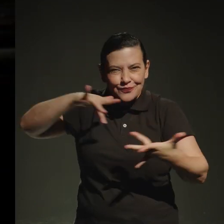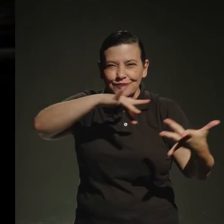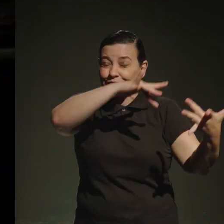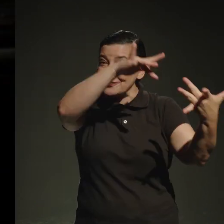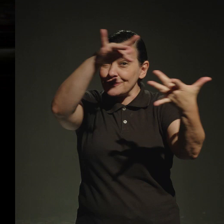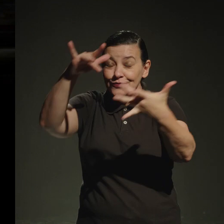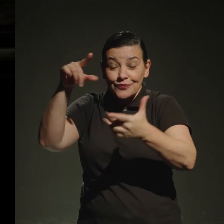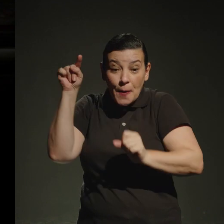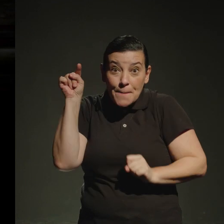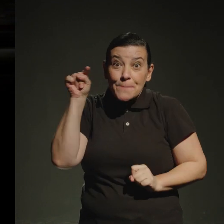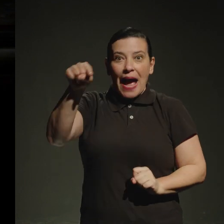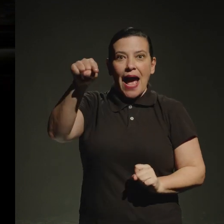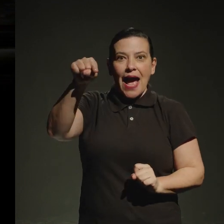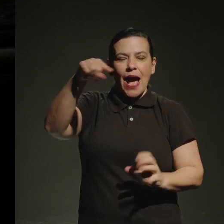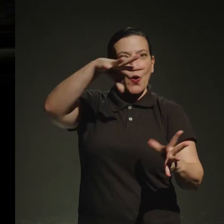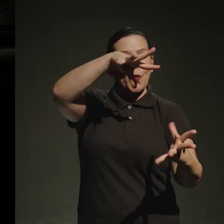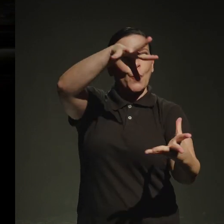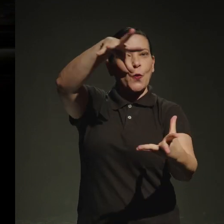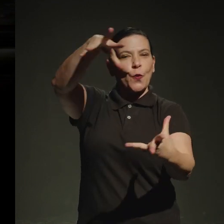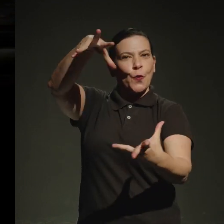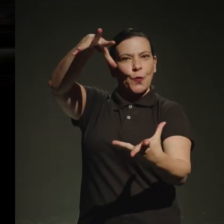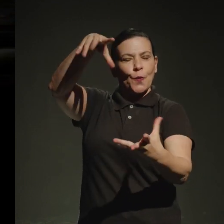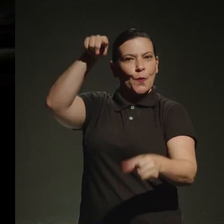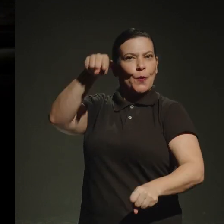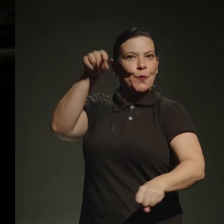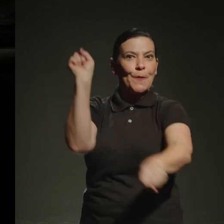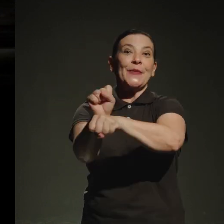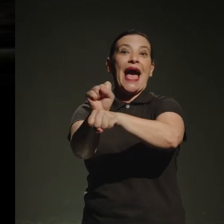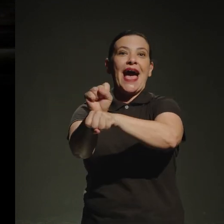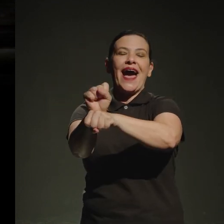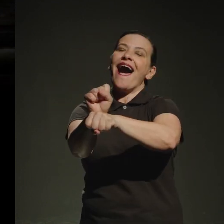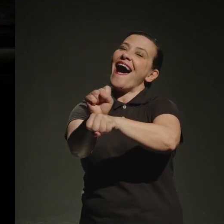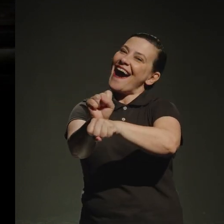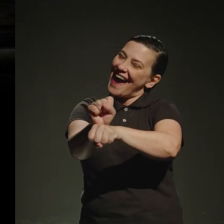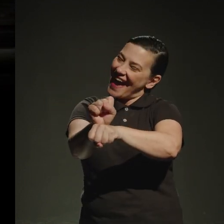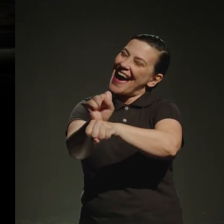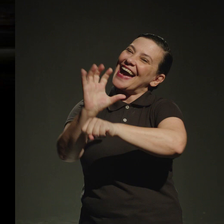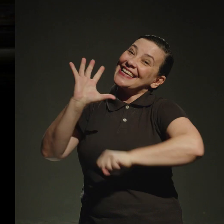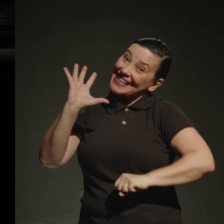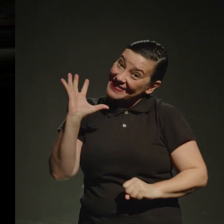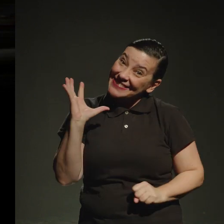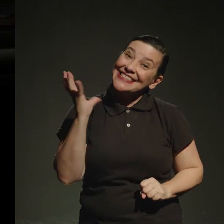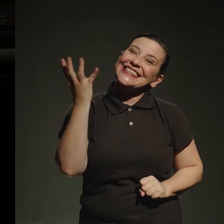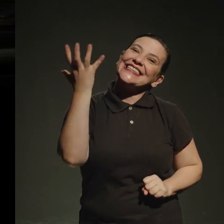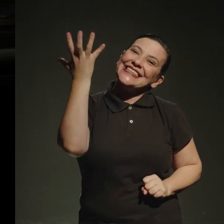globo terrestre e com o indicador faz com que pare o acaso. Era uma vez...